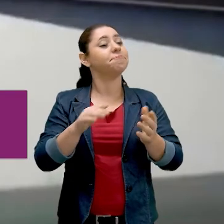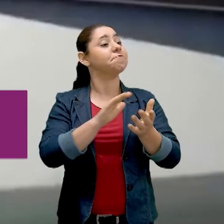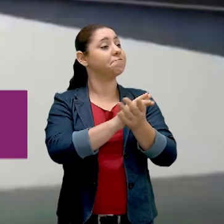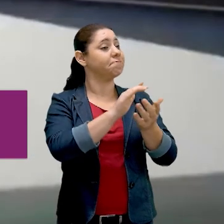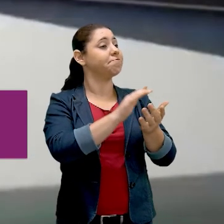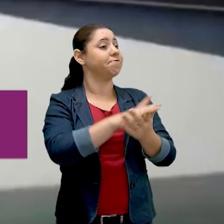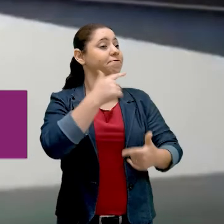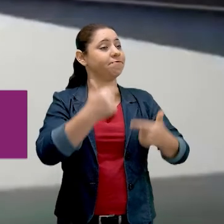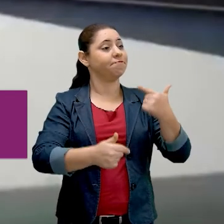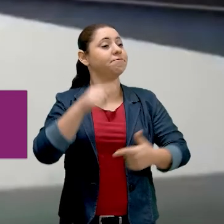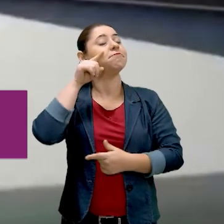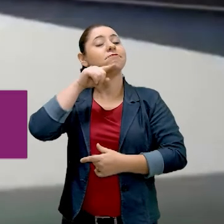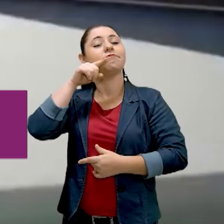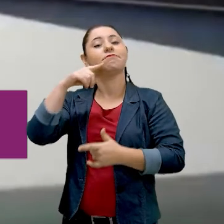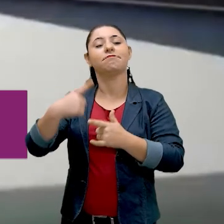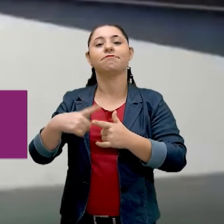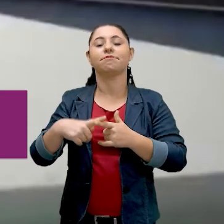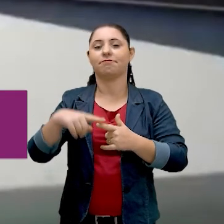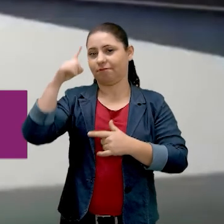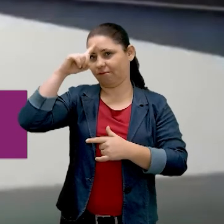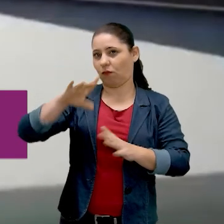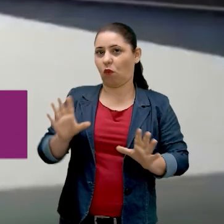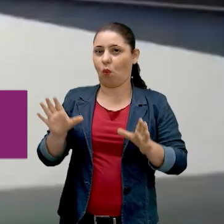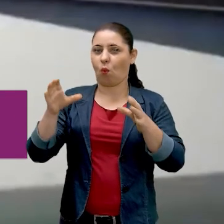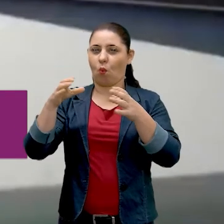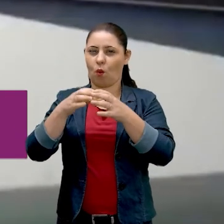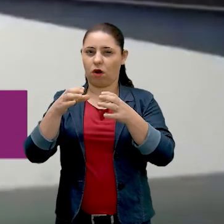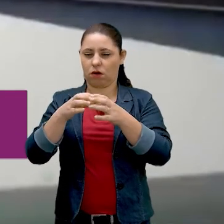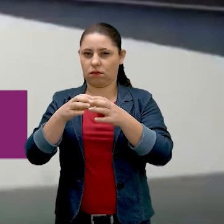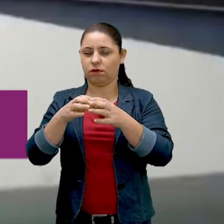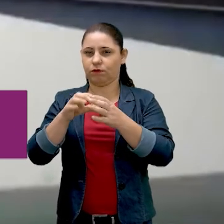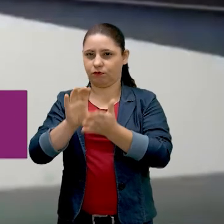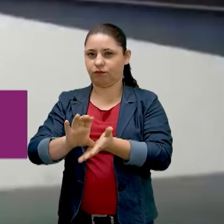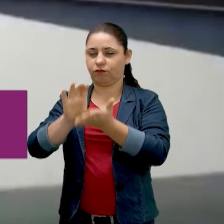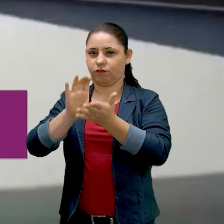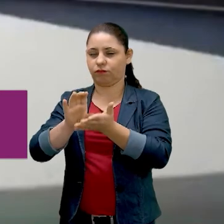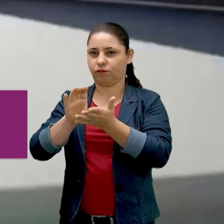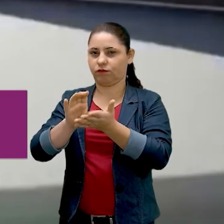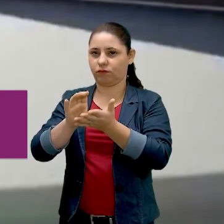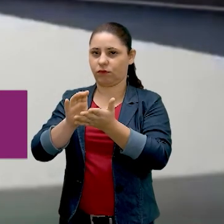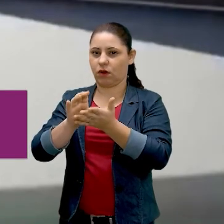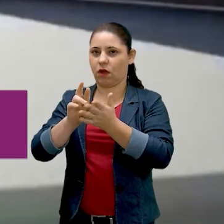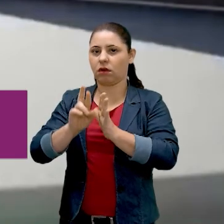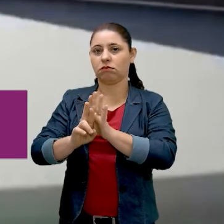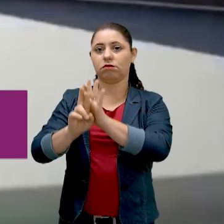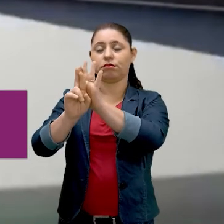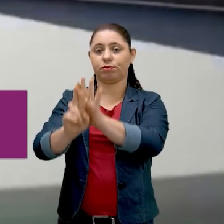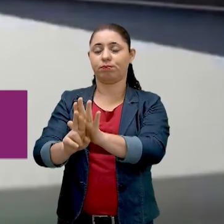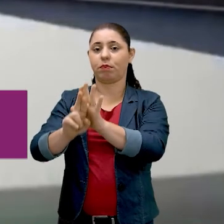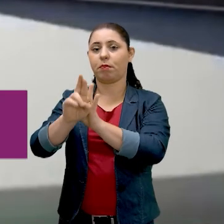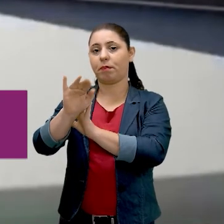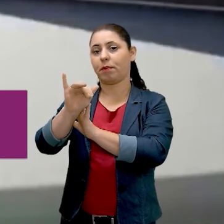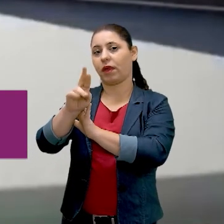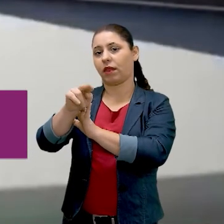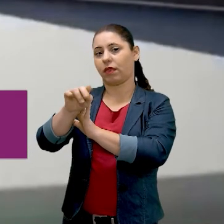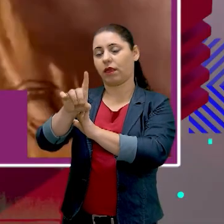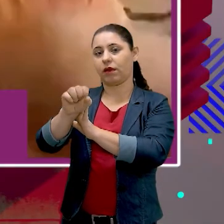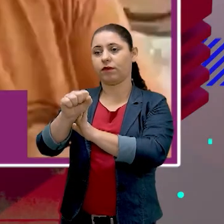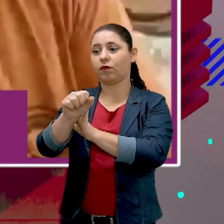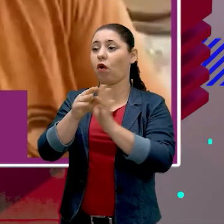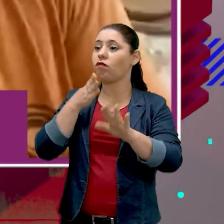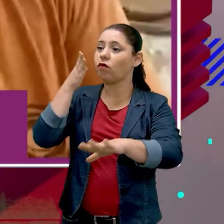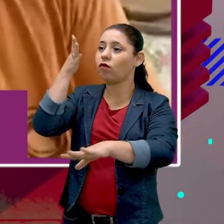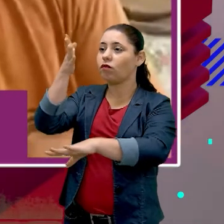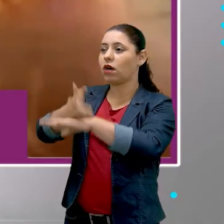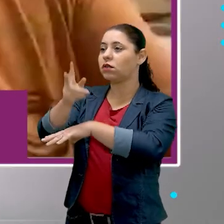pega hoje. Ele elogiando a política dos Estados Unidos, ele isso e aquilo, porque mandou uma comissão de representantes do governo Biden, do